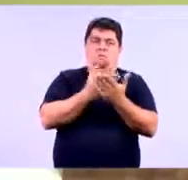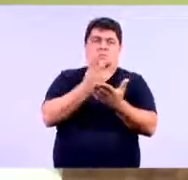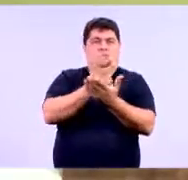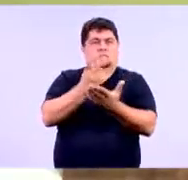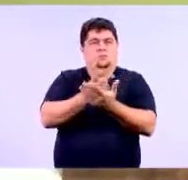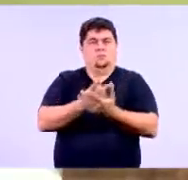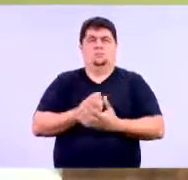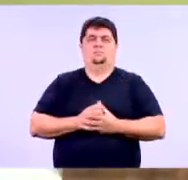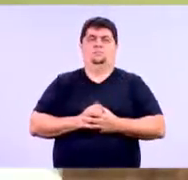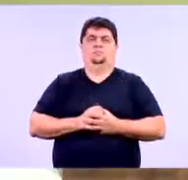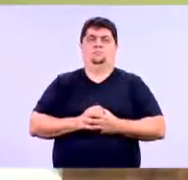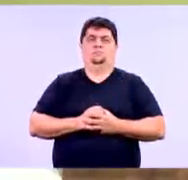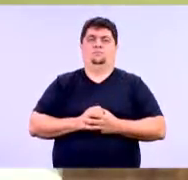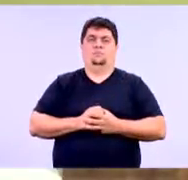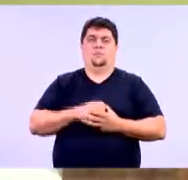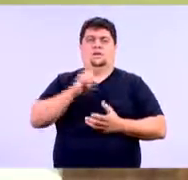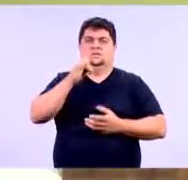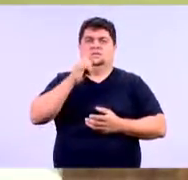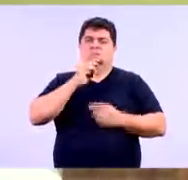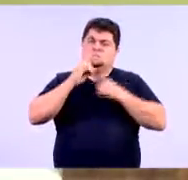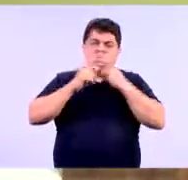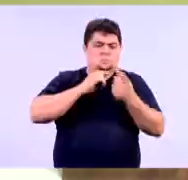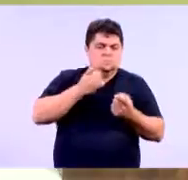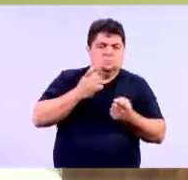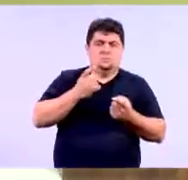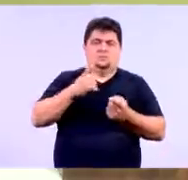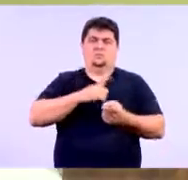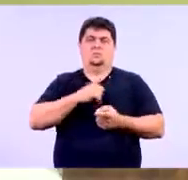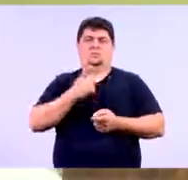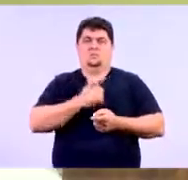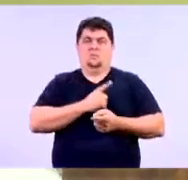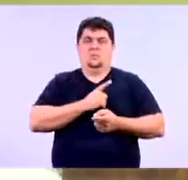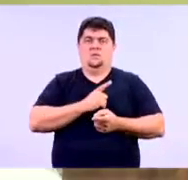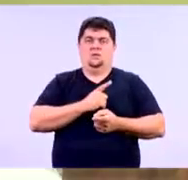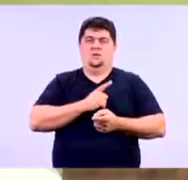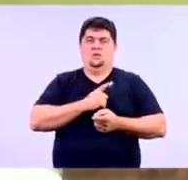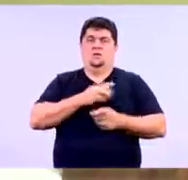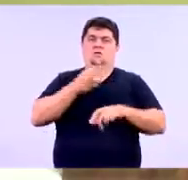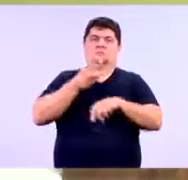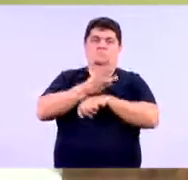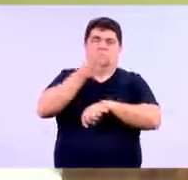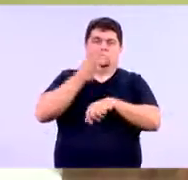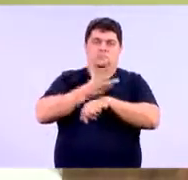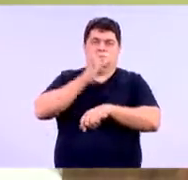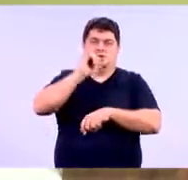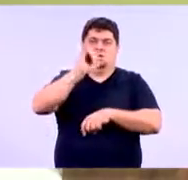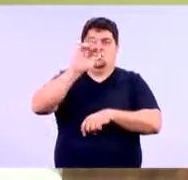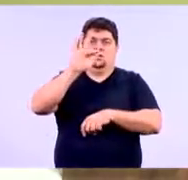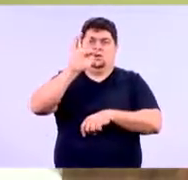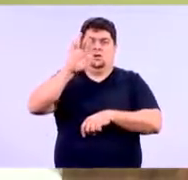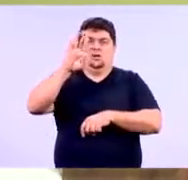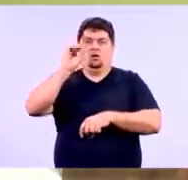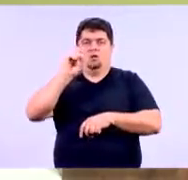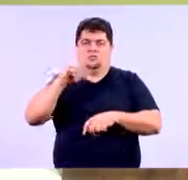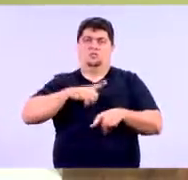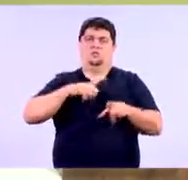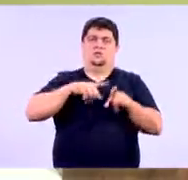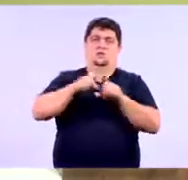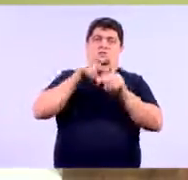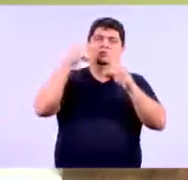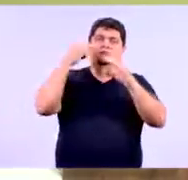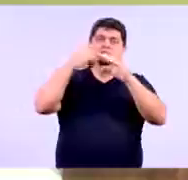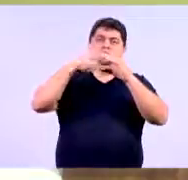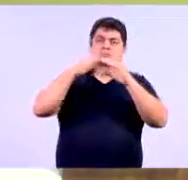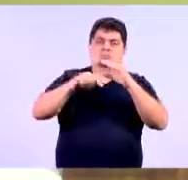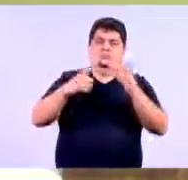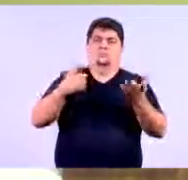noite. E para quem tiver dúvidas, existe o WhatsApp aqui do IFRO, existe o e-mail institucional do